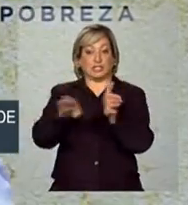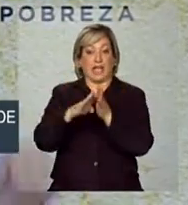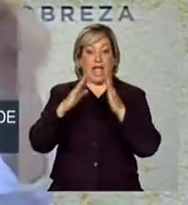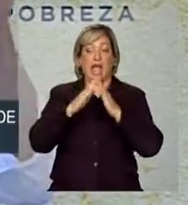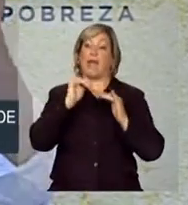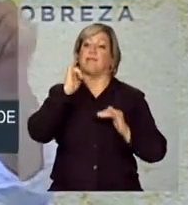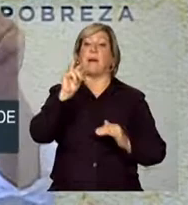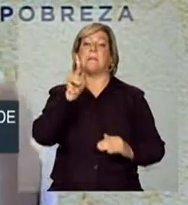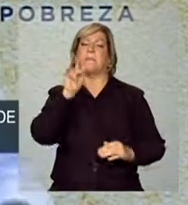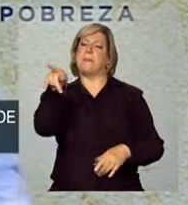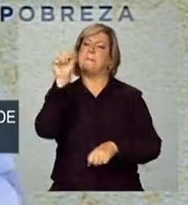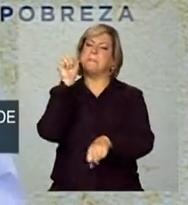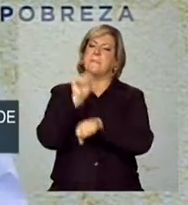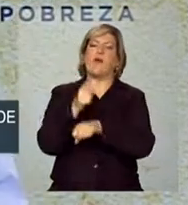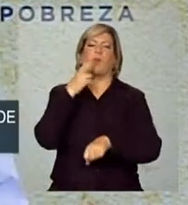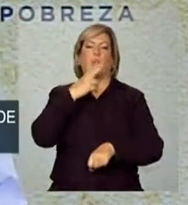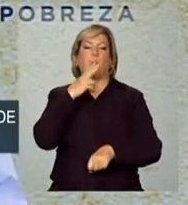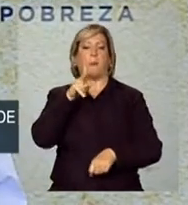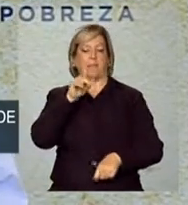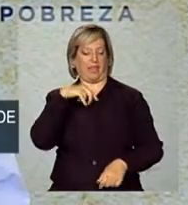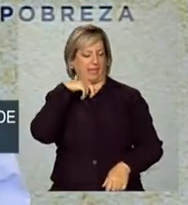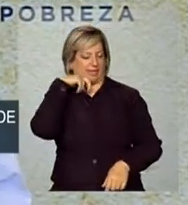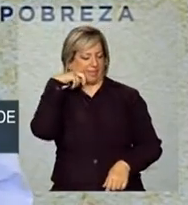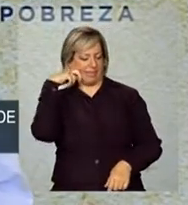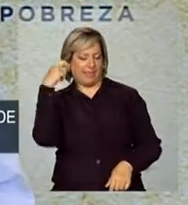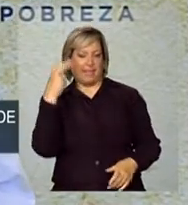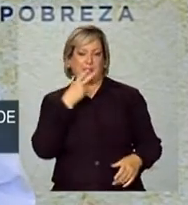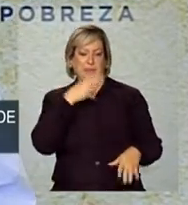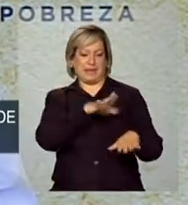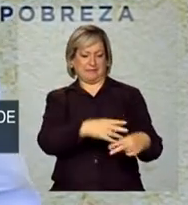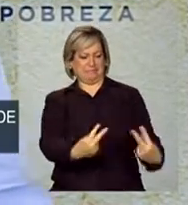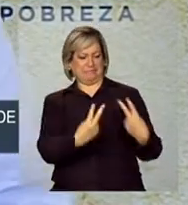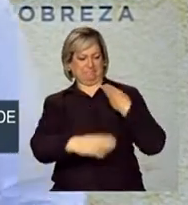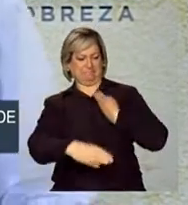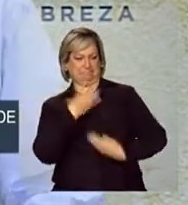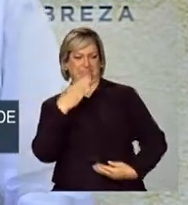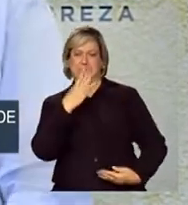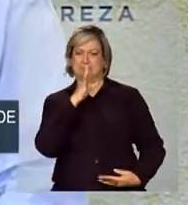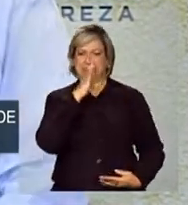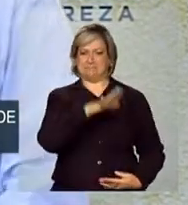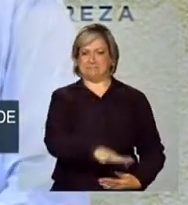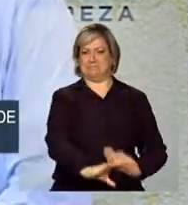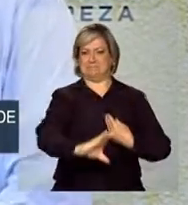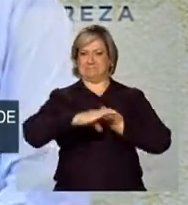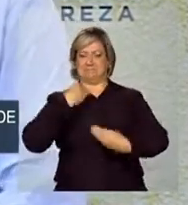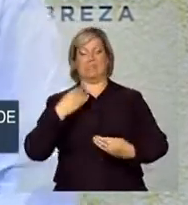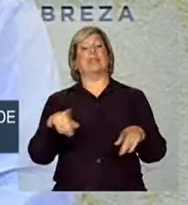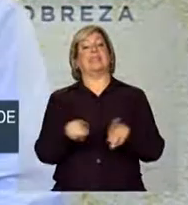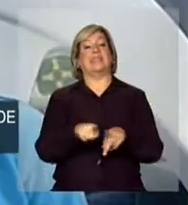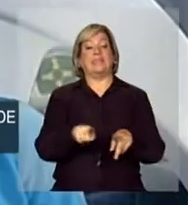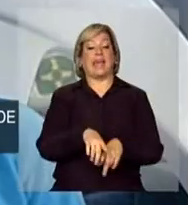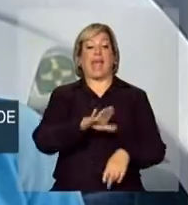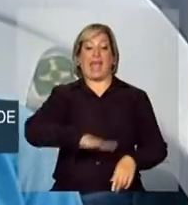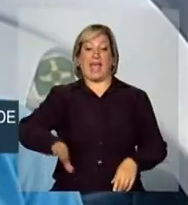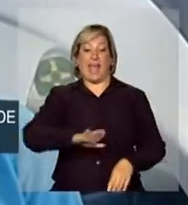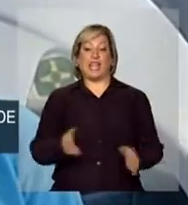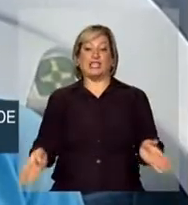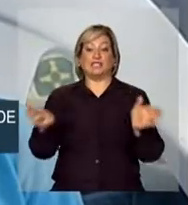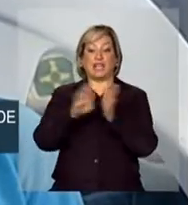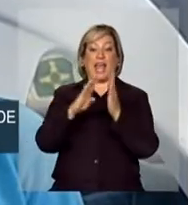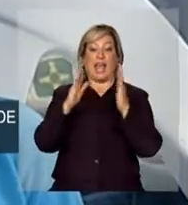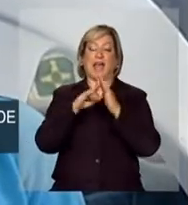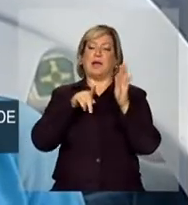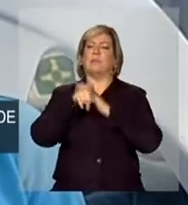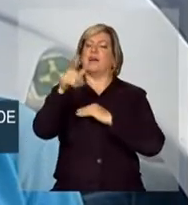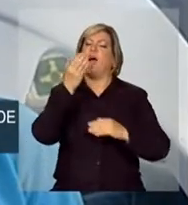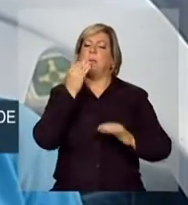casa a falar pai para de fumar o pai fica com vergonha de fumar na frente da criança quando a criança chega em casa fala pai e